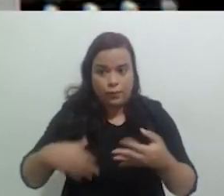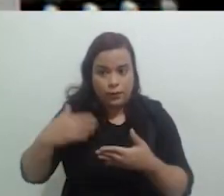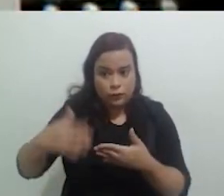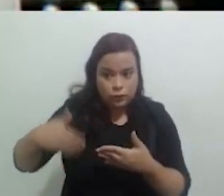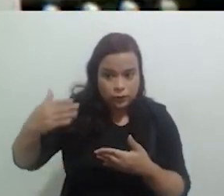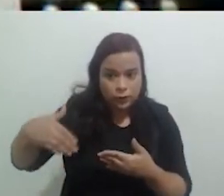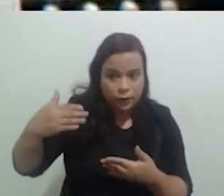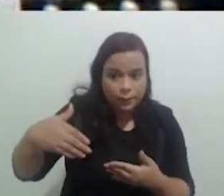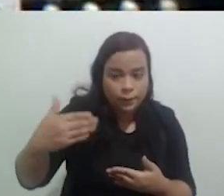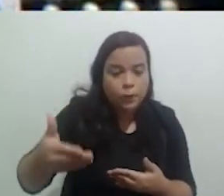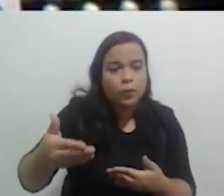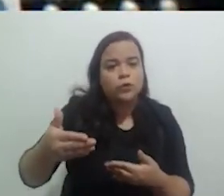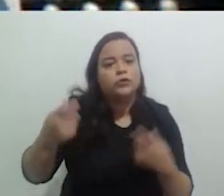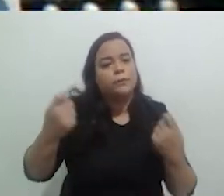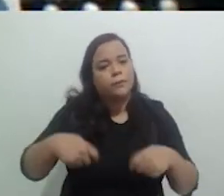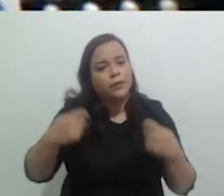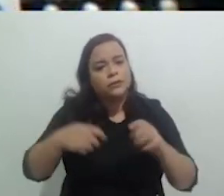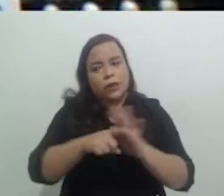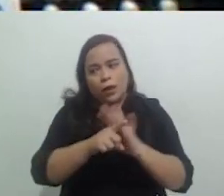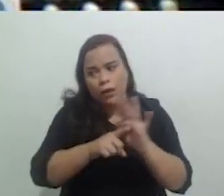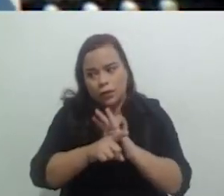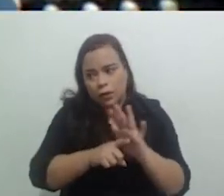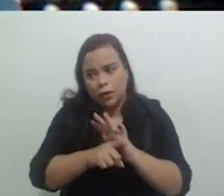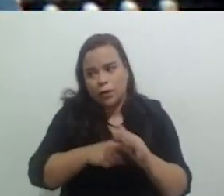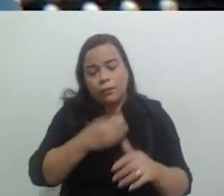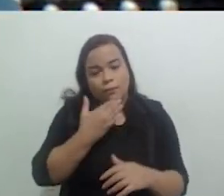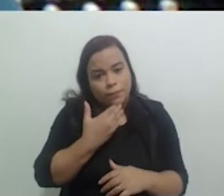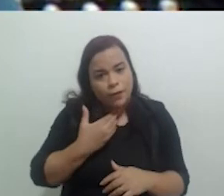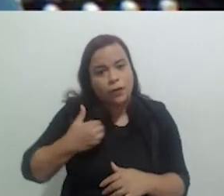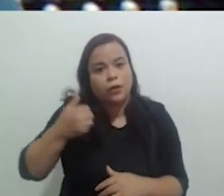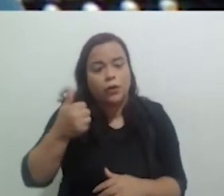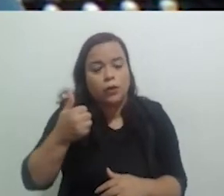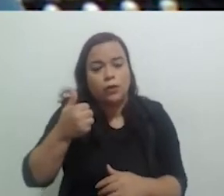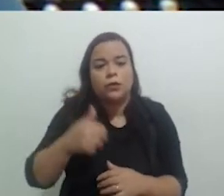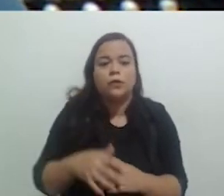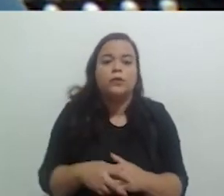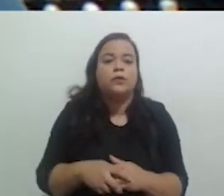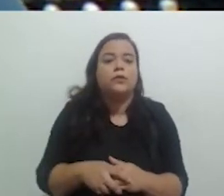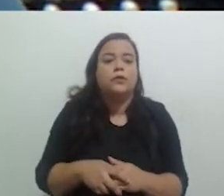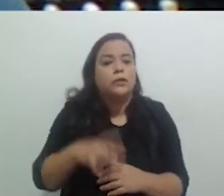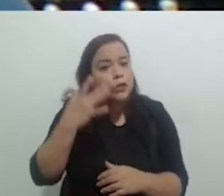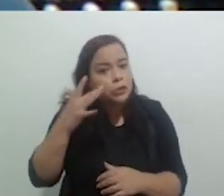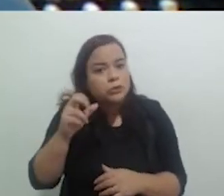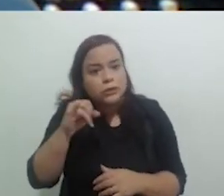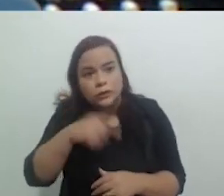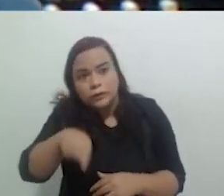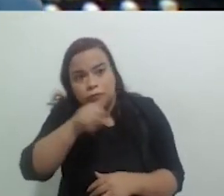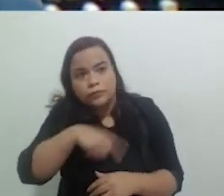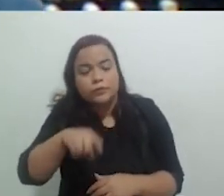análise melhor. Eu não sei se os senhores e doutora desembargadora Denise